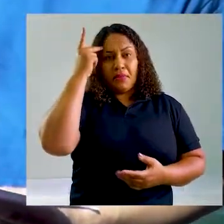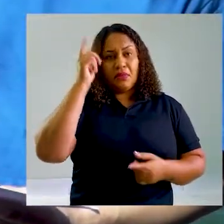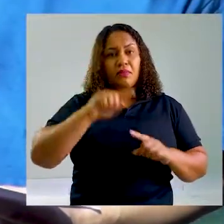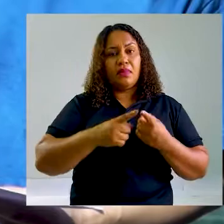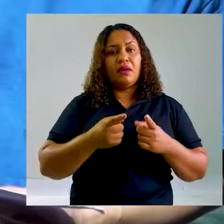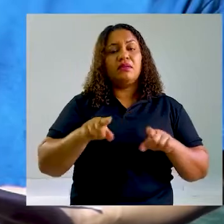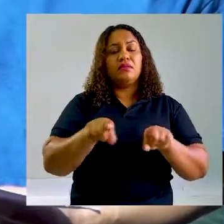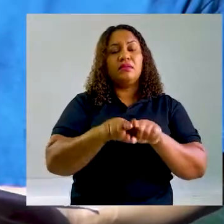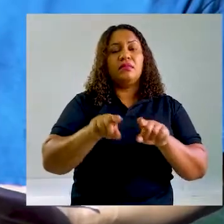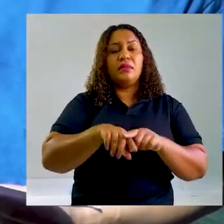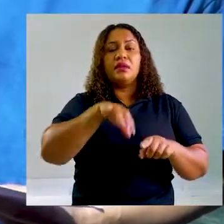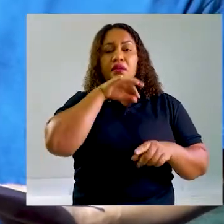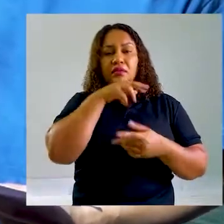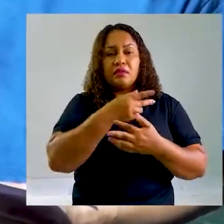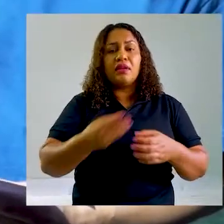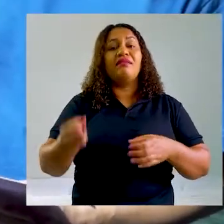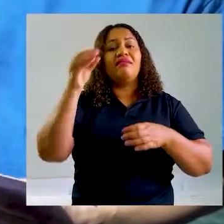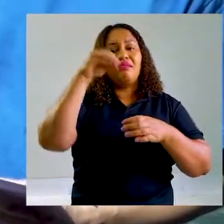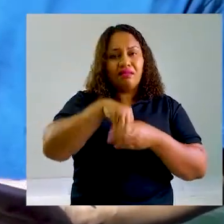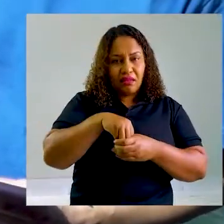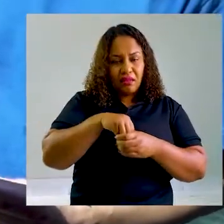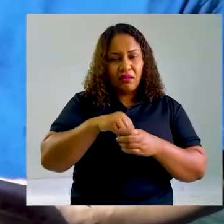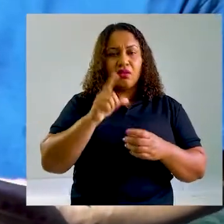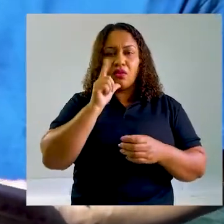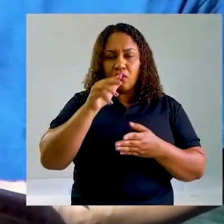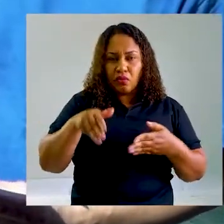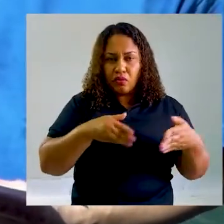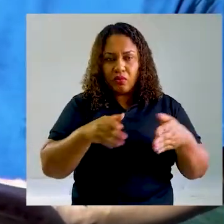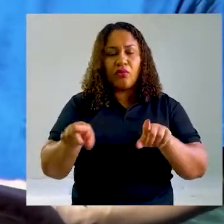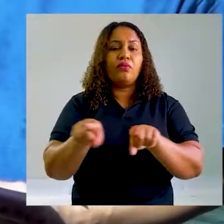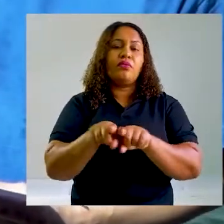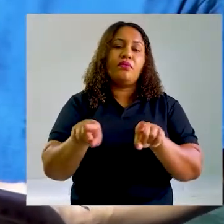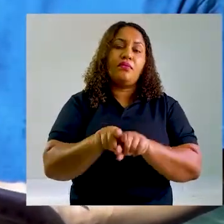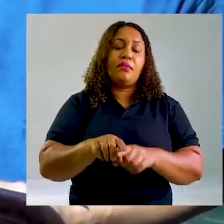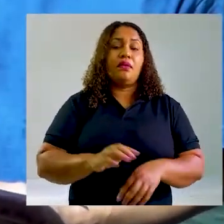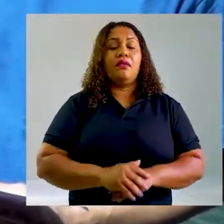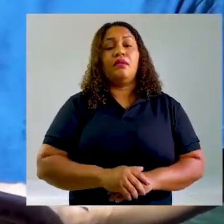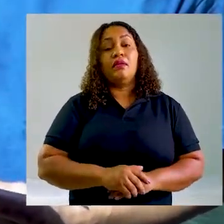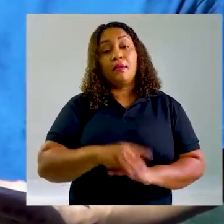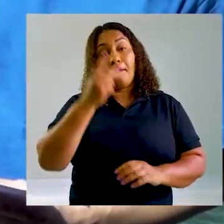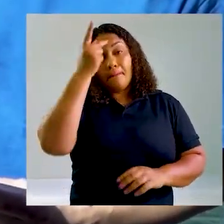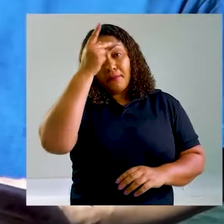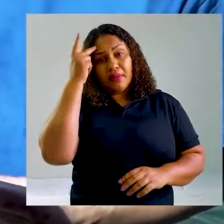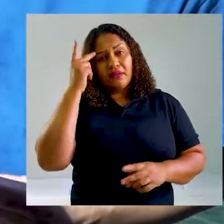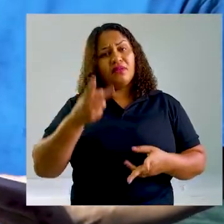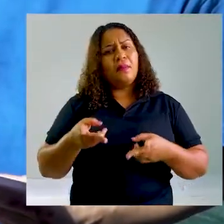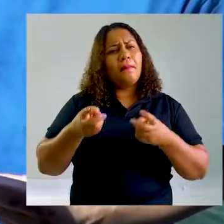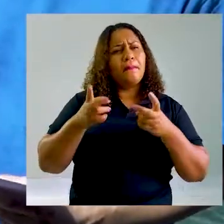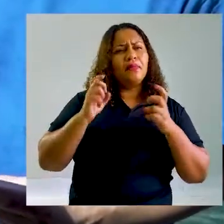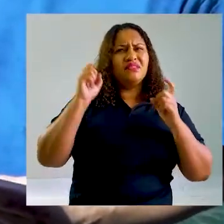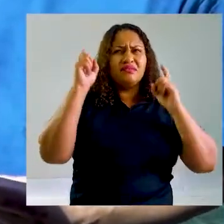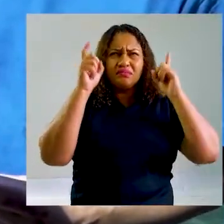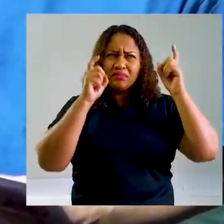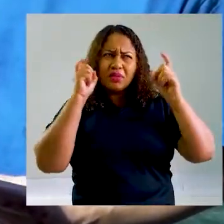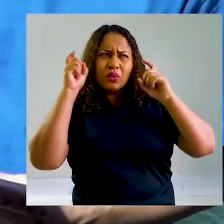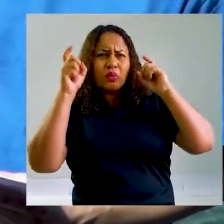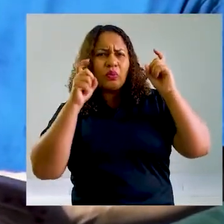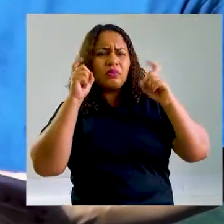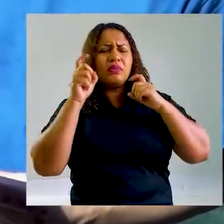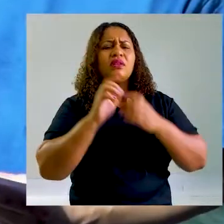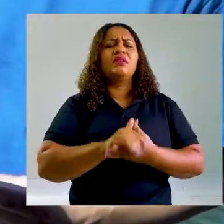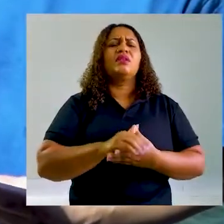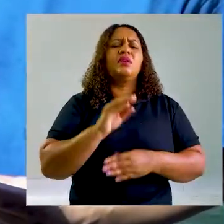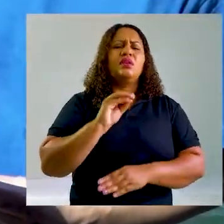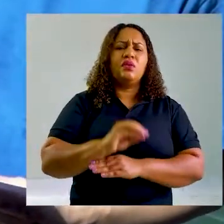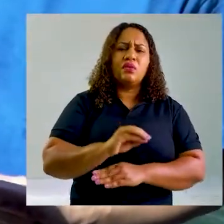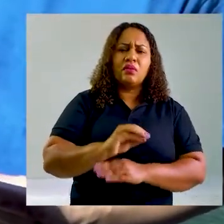estou falando dos outros organismos que vivem aqui também, certo? E quanto mais pessoas tiverem essa visão, se preocuparem,